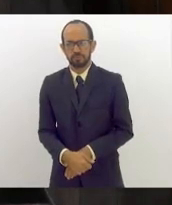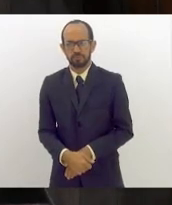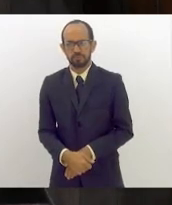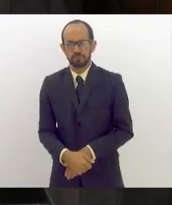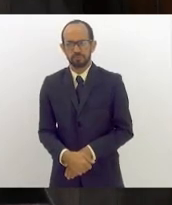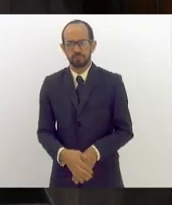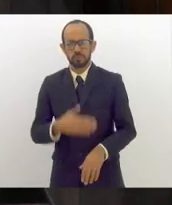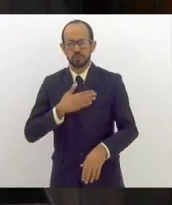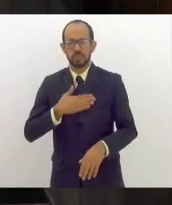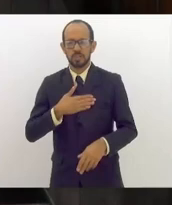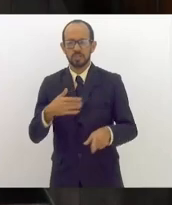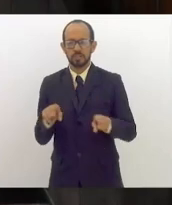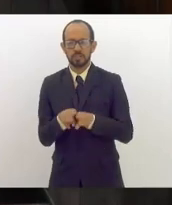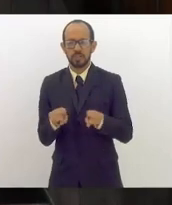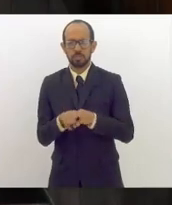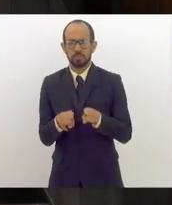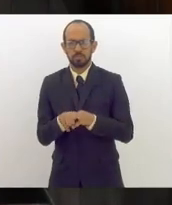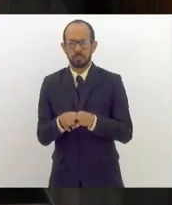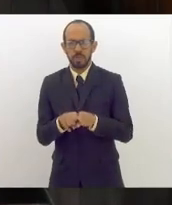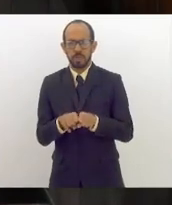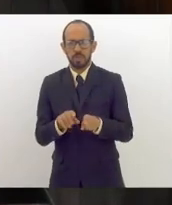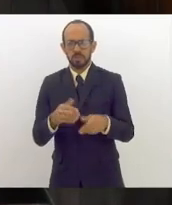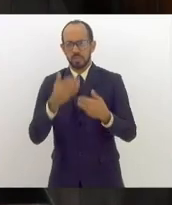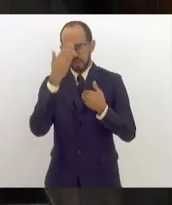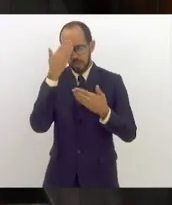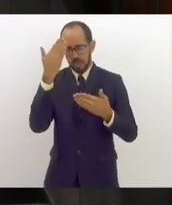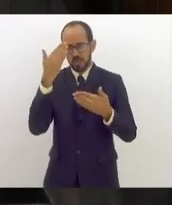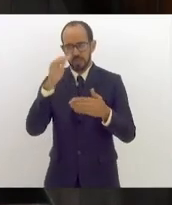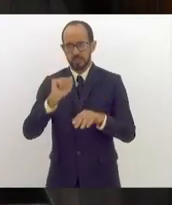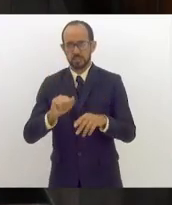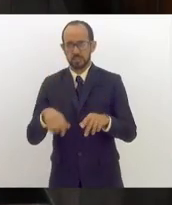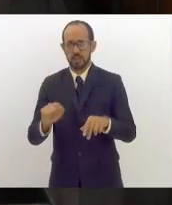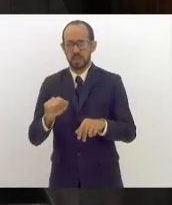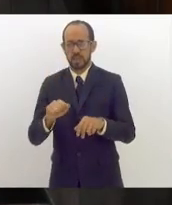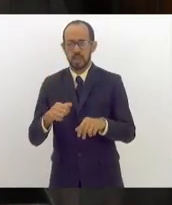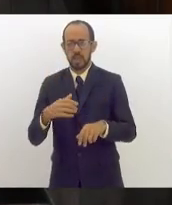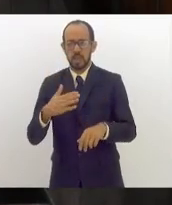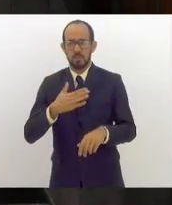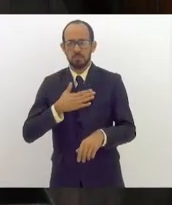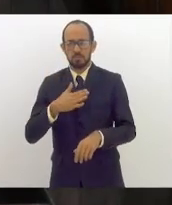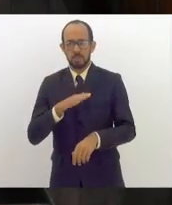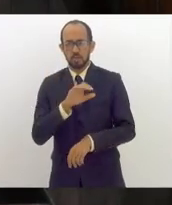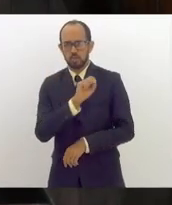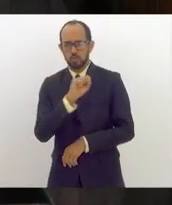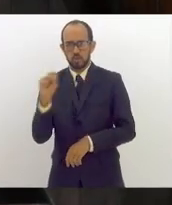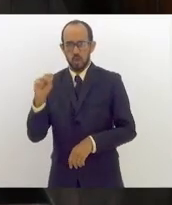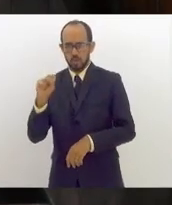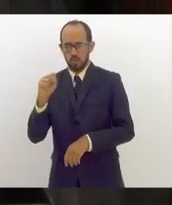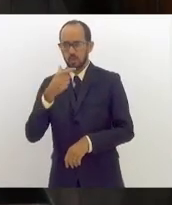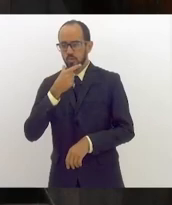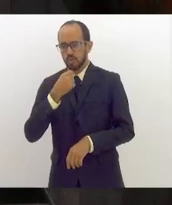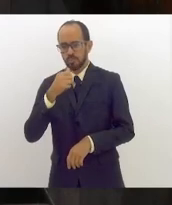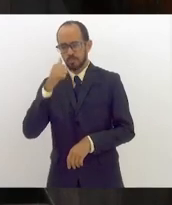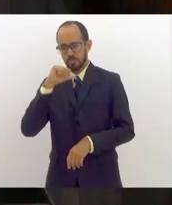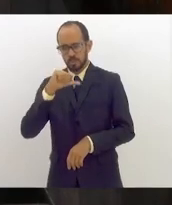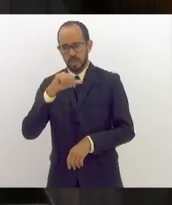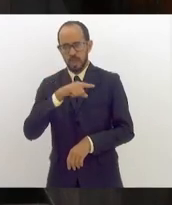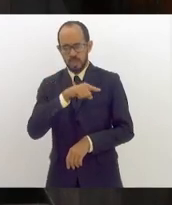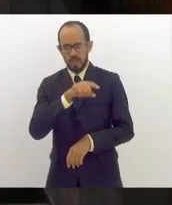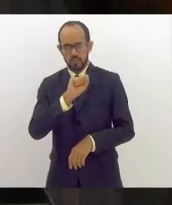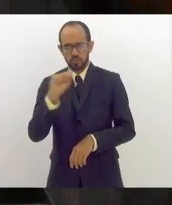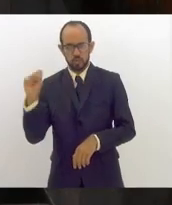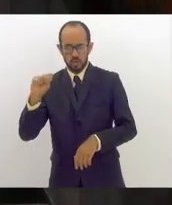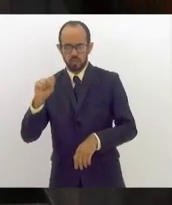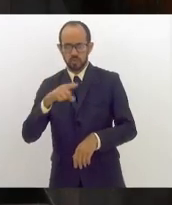gostaria também de fazer um agradecimento registrar um agradecimento ao meu sobre a minha sogra Tânia Rodrigues e João pela inspiração que lhe dão pela